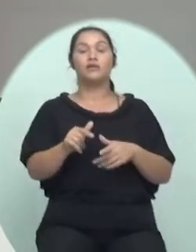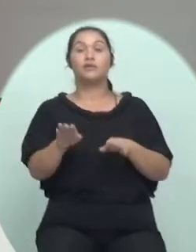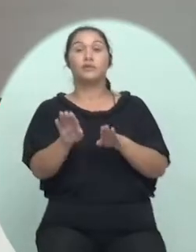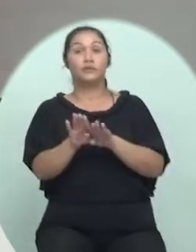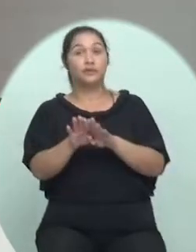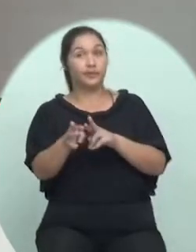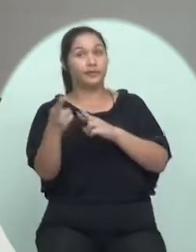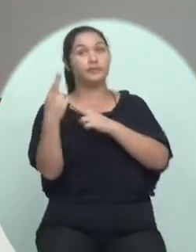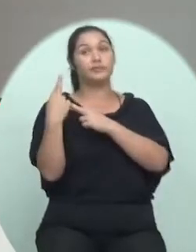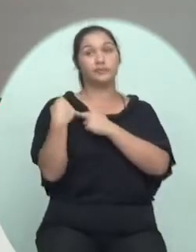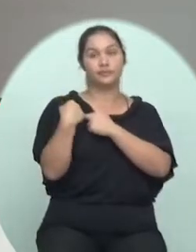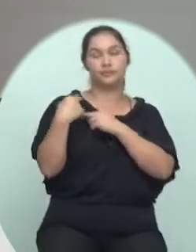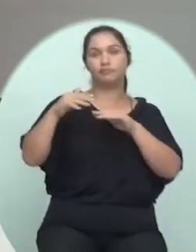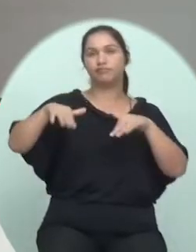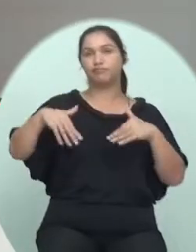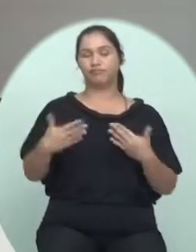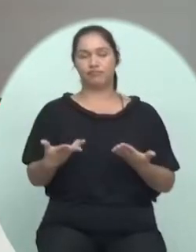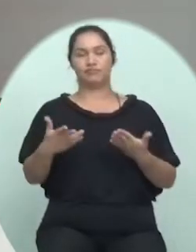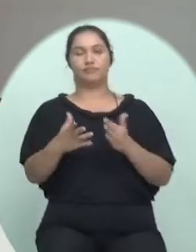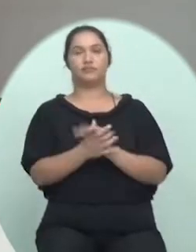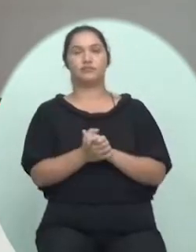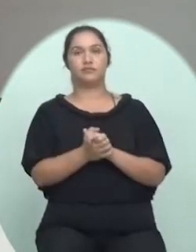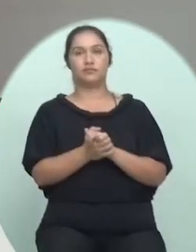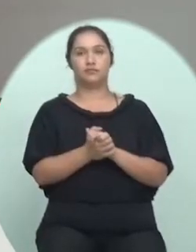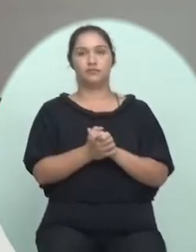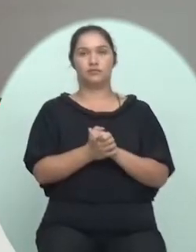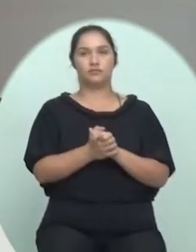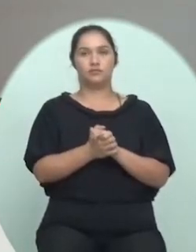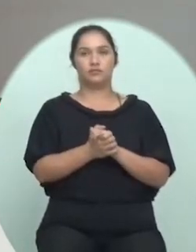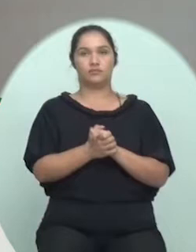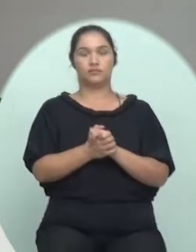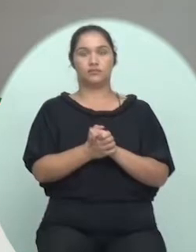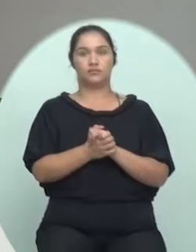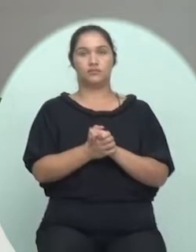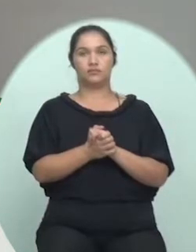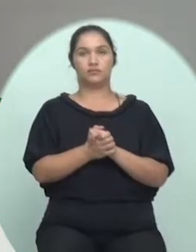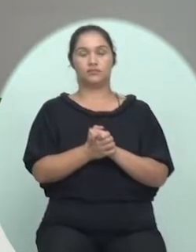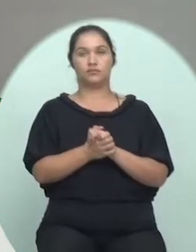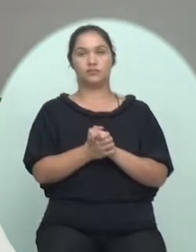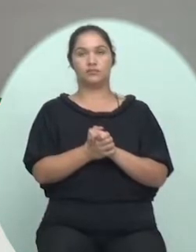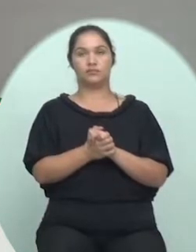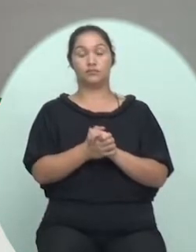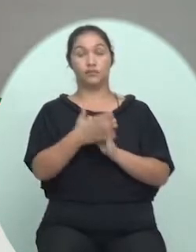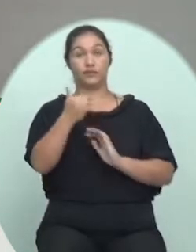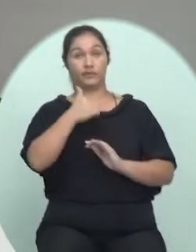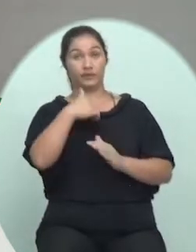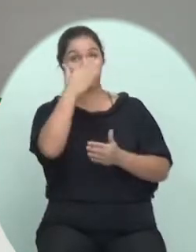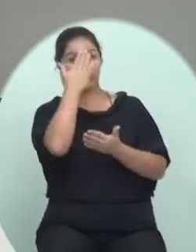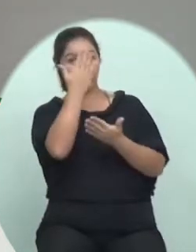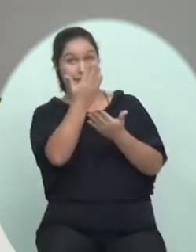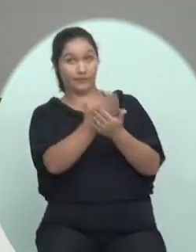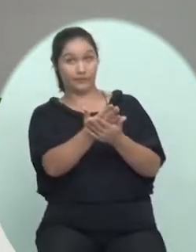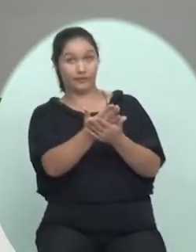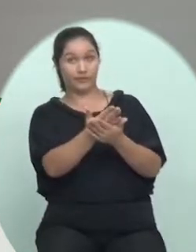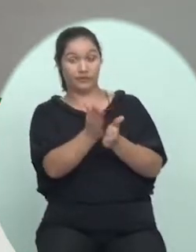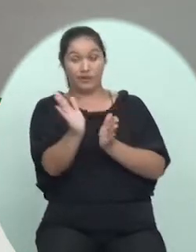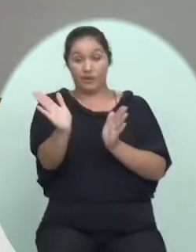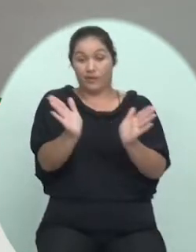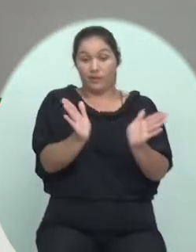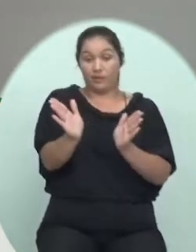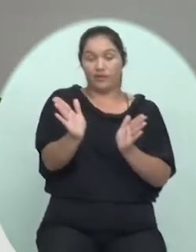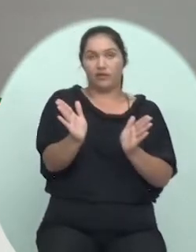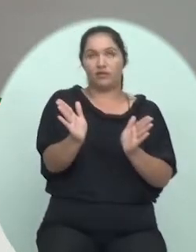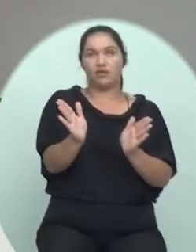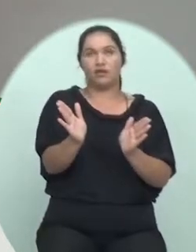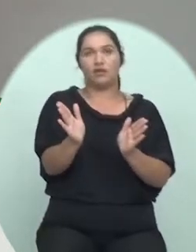Câmara Municipal, e assim temos sido nessa legislatura. Eu tenho plena convicção que essa legislatura tem se destacado por